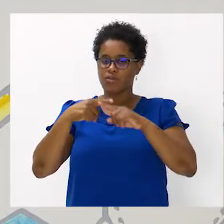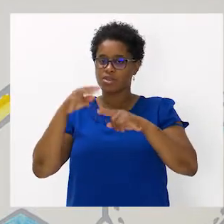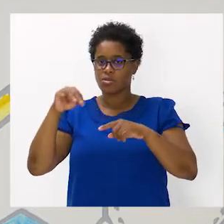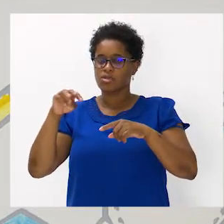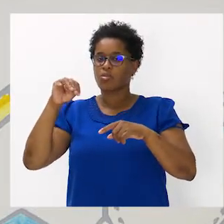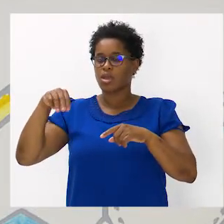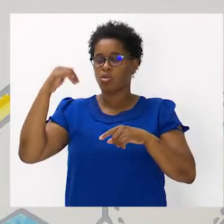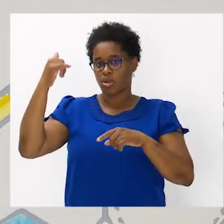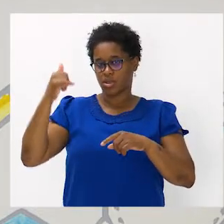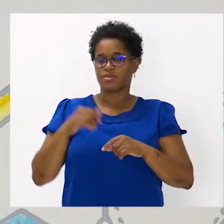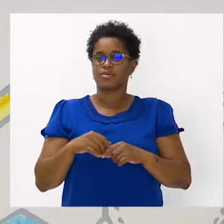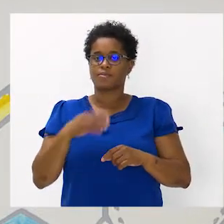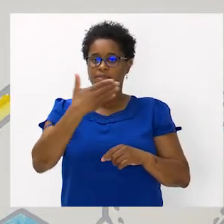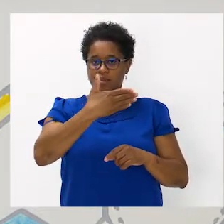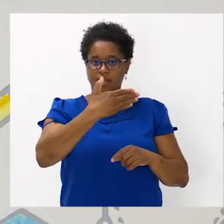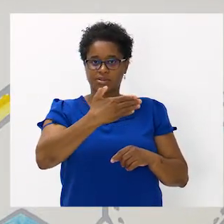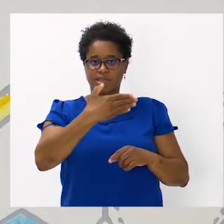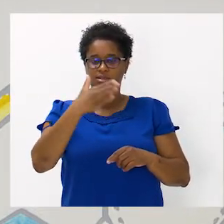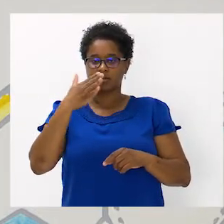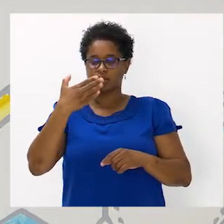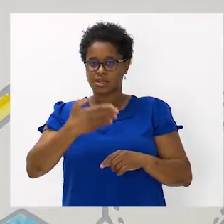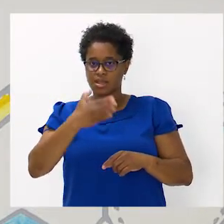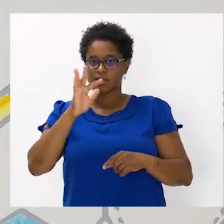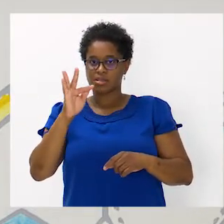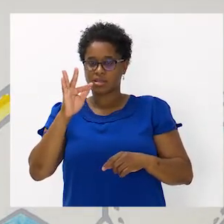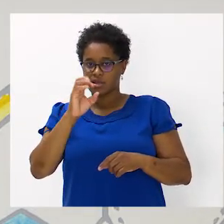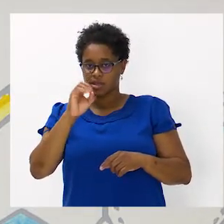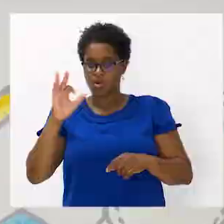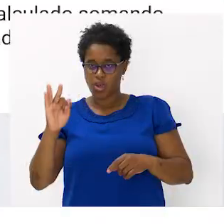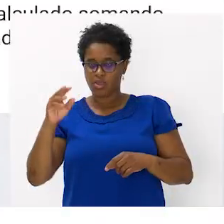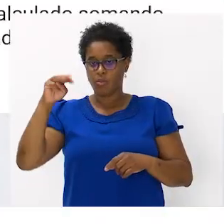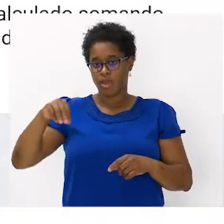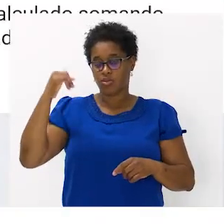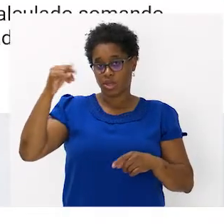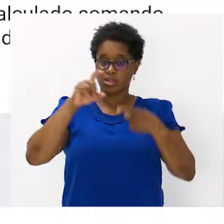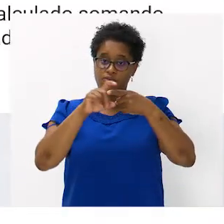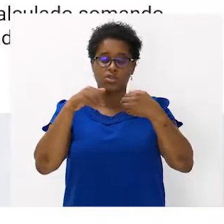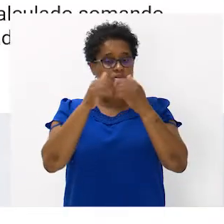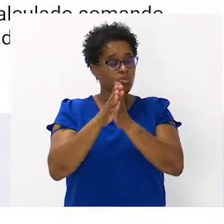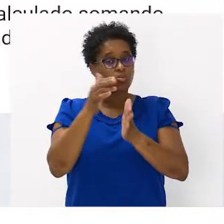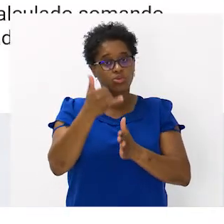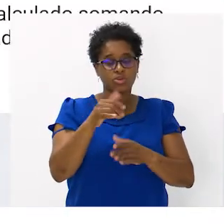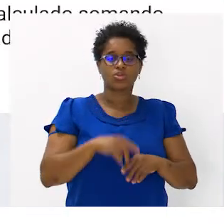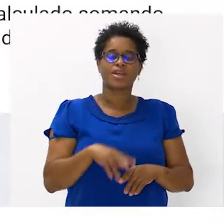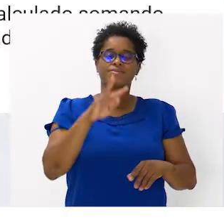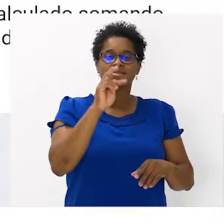vezes metro, metro ao quadrado. Então, dá 704 metros ao quadrado e dividindo tudo por 2